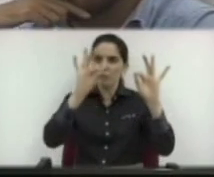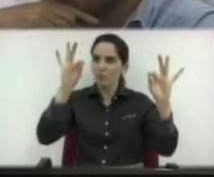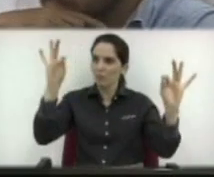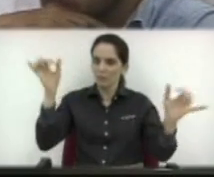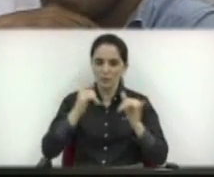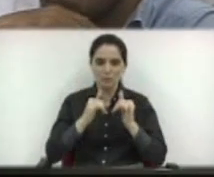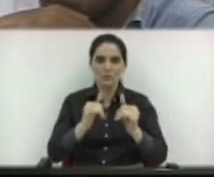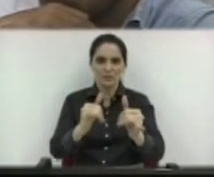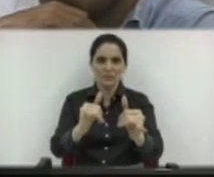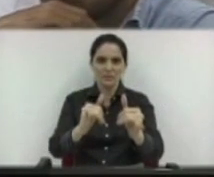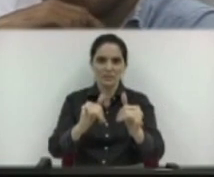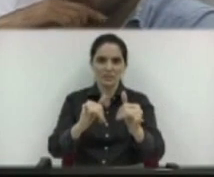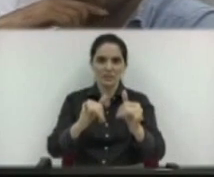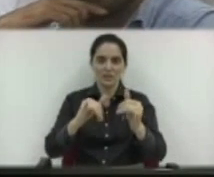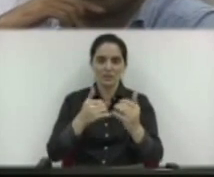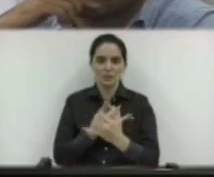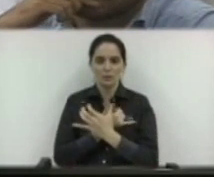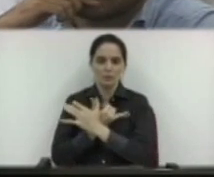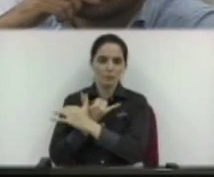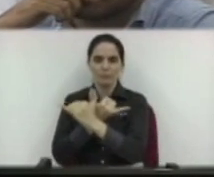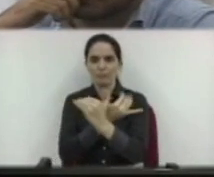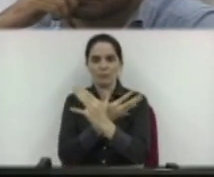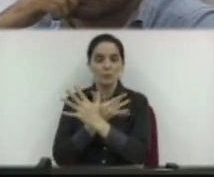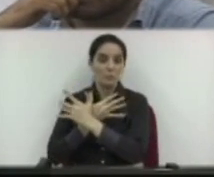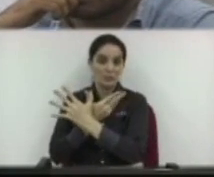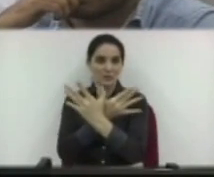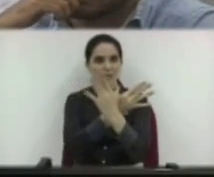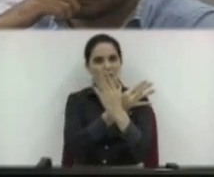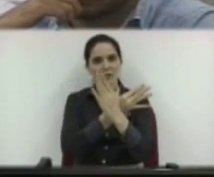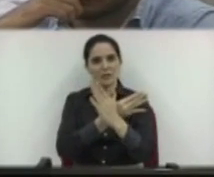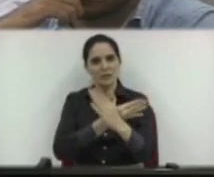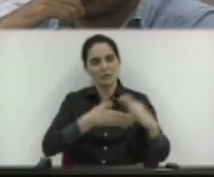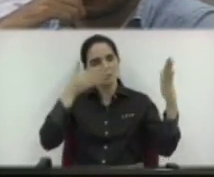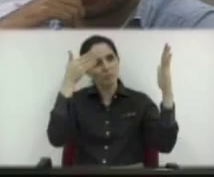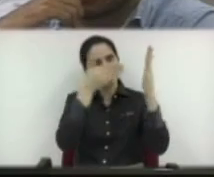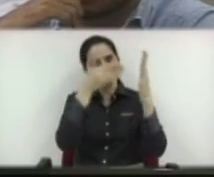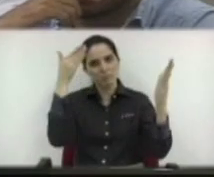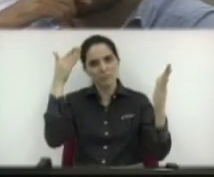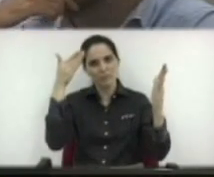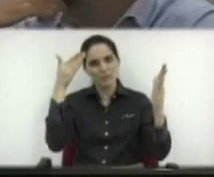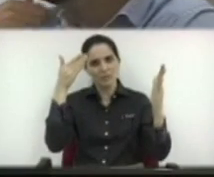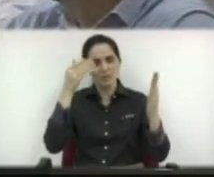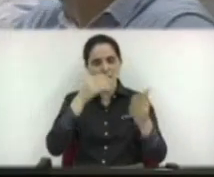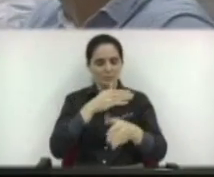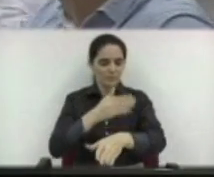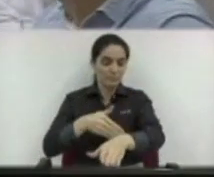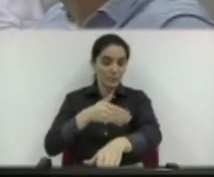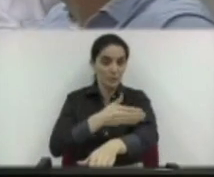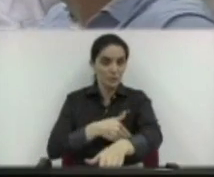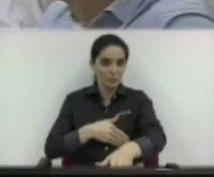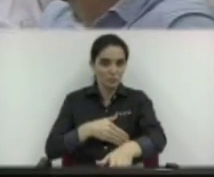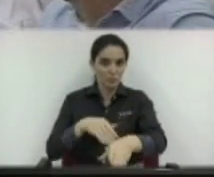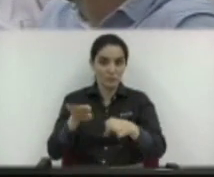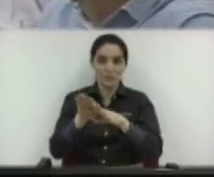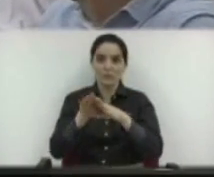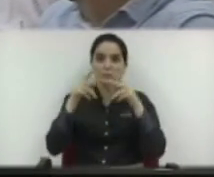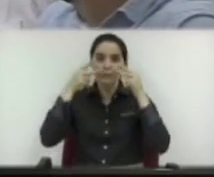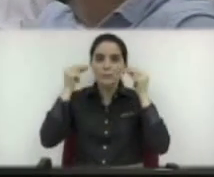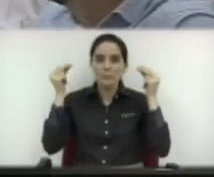mais voar. A gente vê muitas onças que